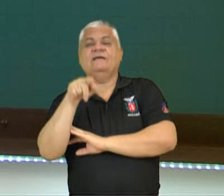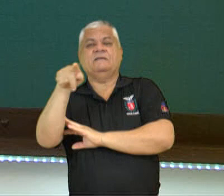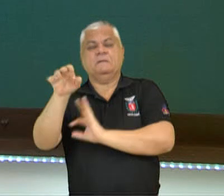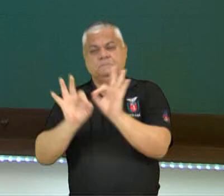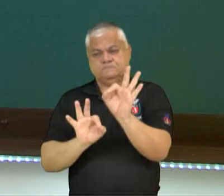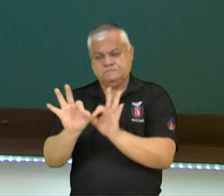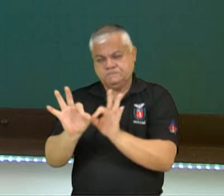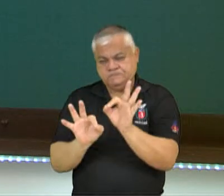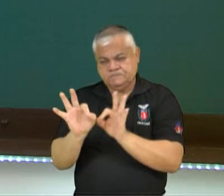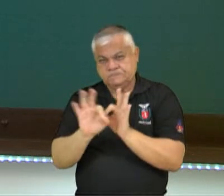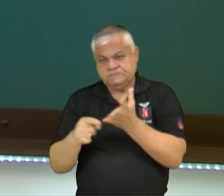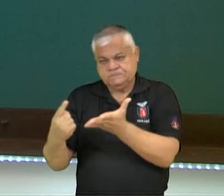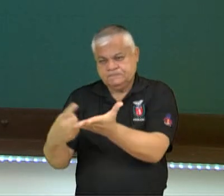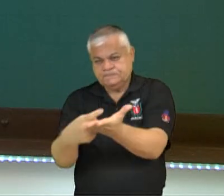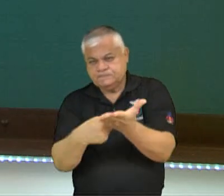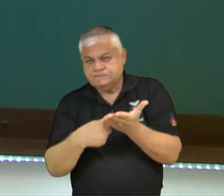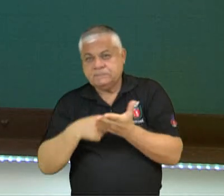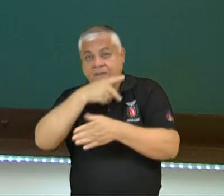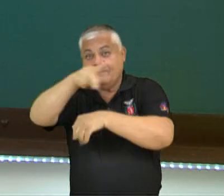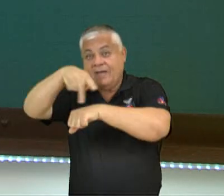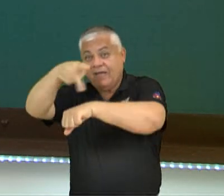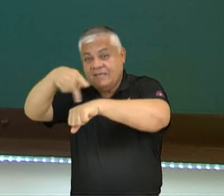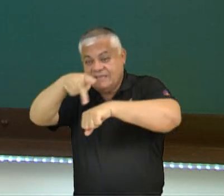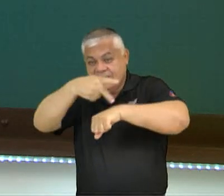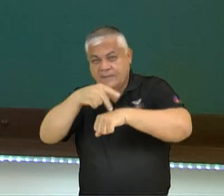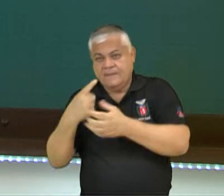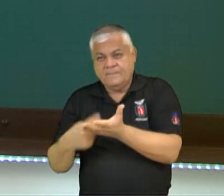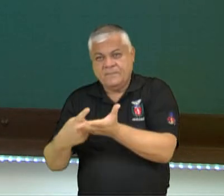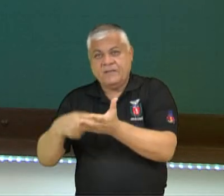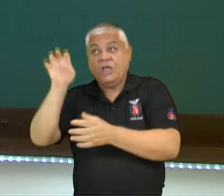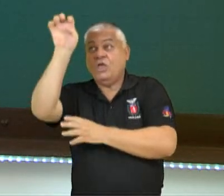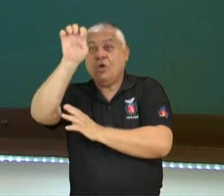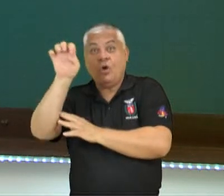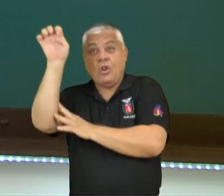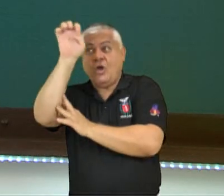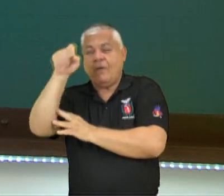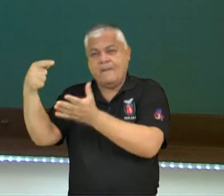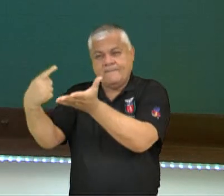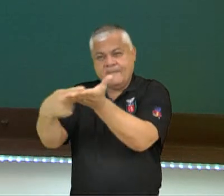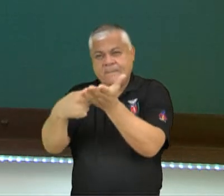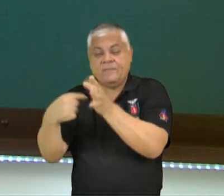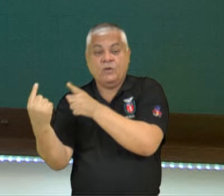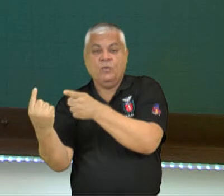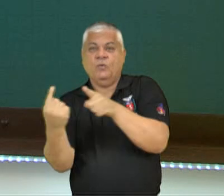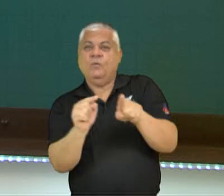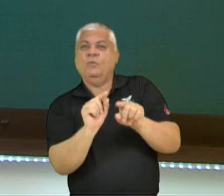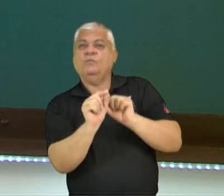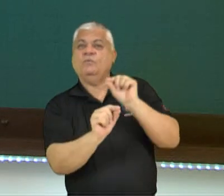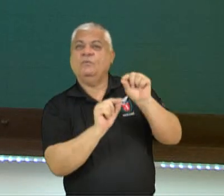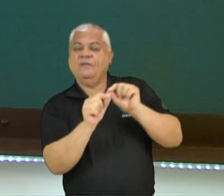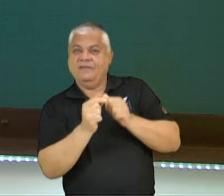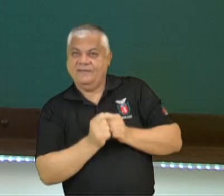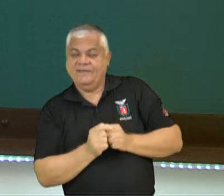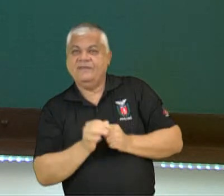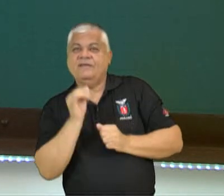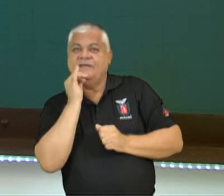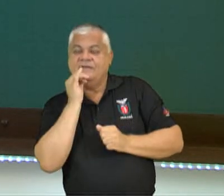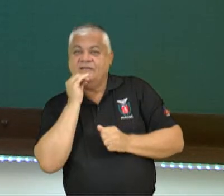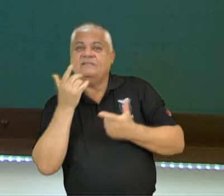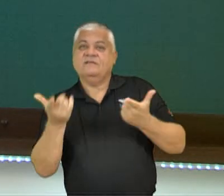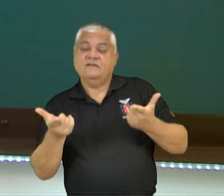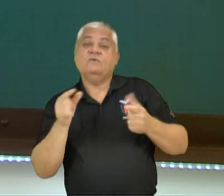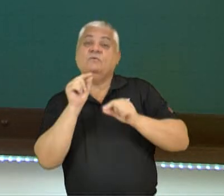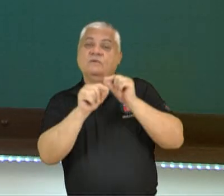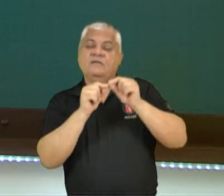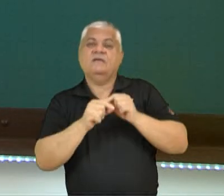que formou ali com países da Europa contra, no caso, na época,